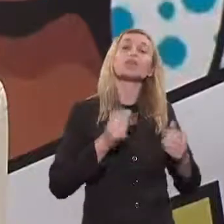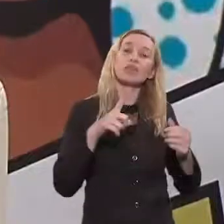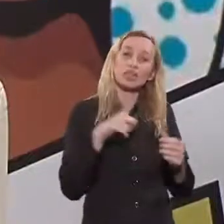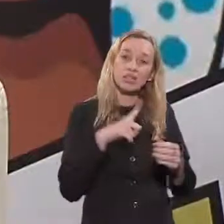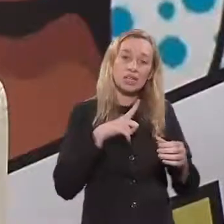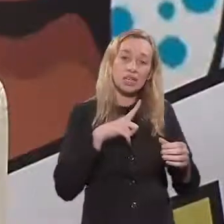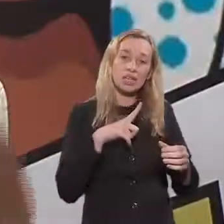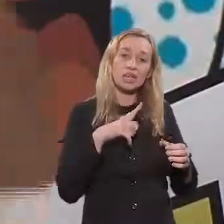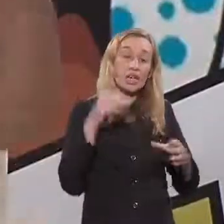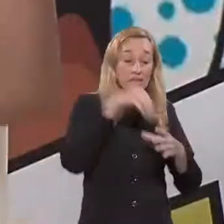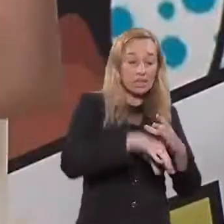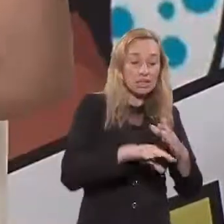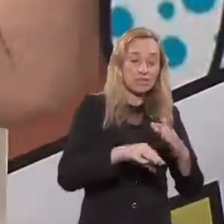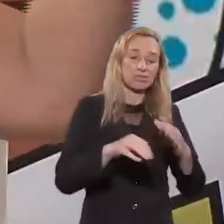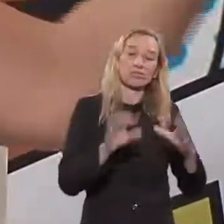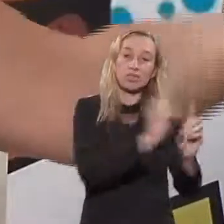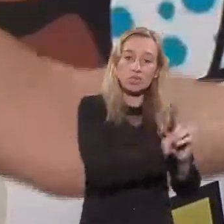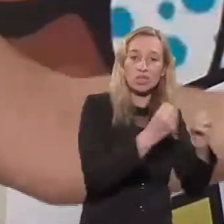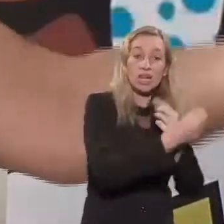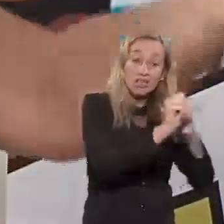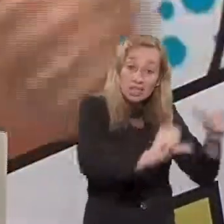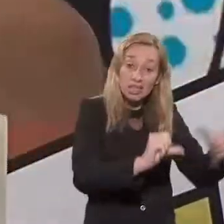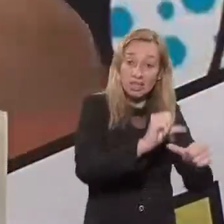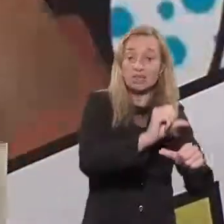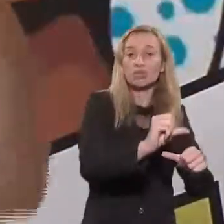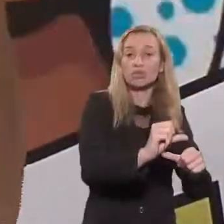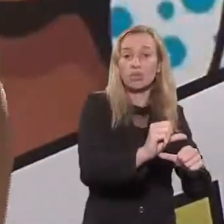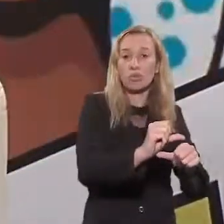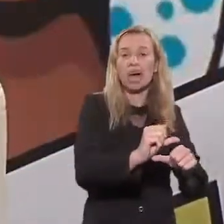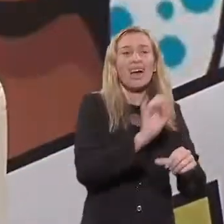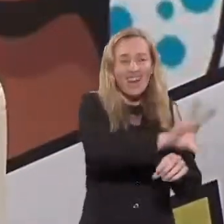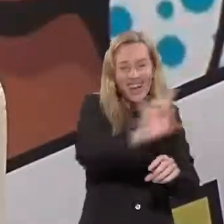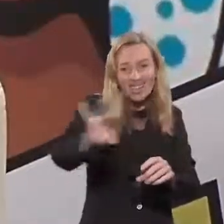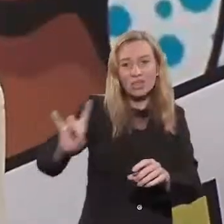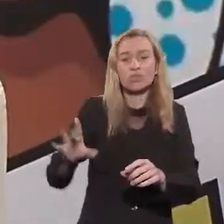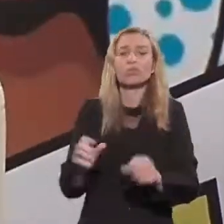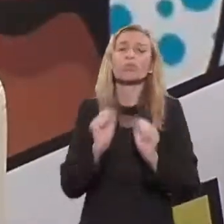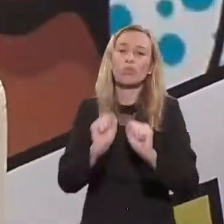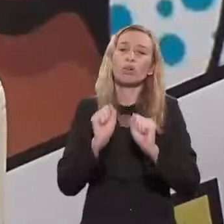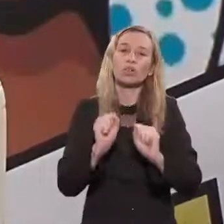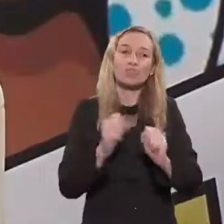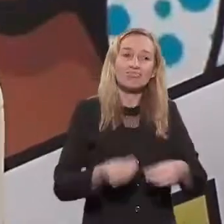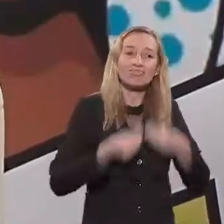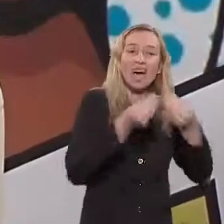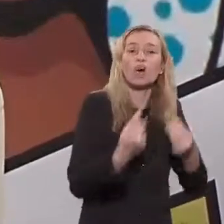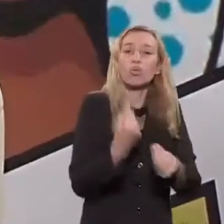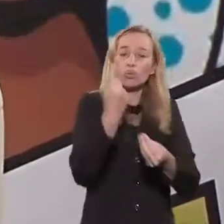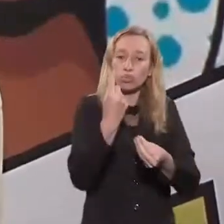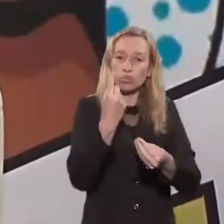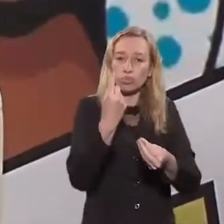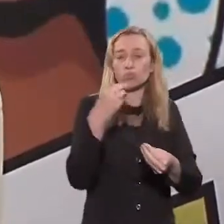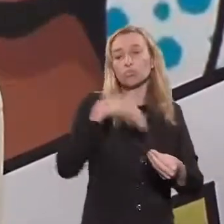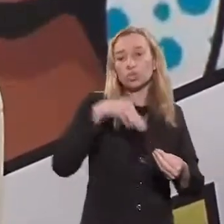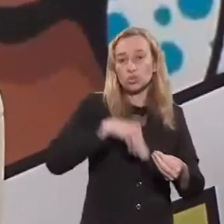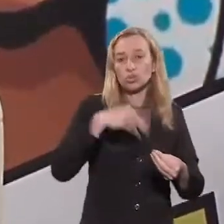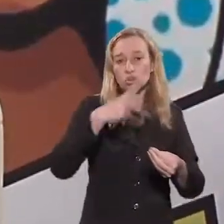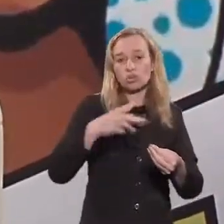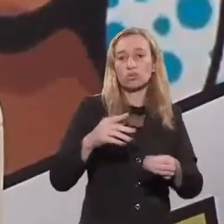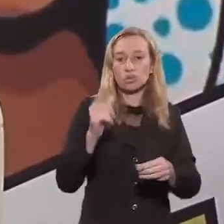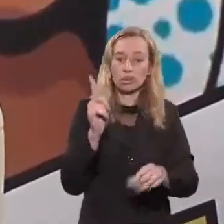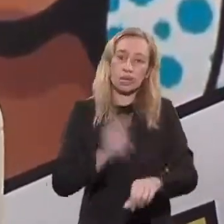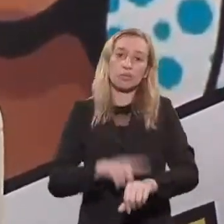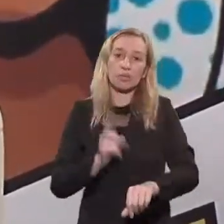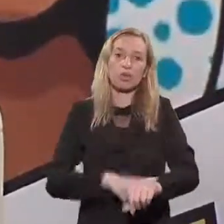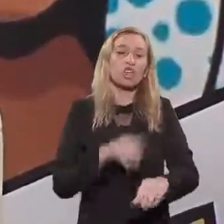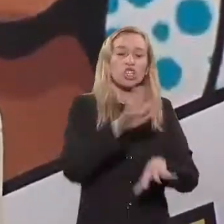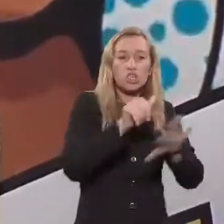nossa sociedade, juntando com ações efetivas, mas assim, cada um de nós pode dar um pouquinho e chamar